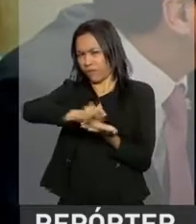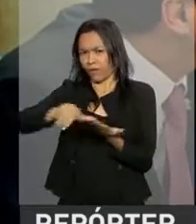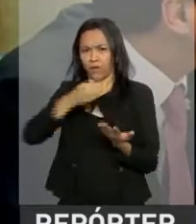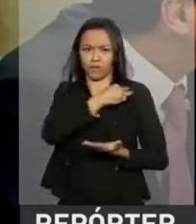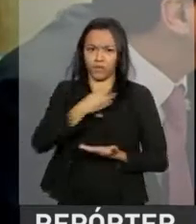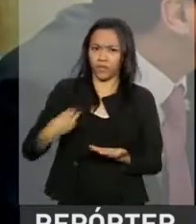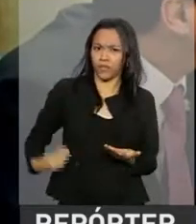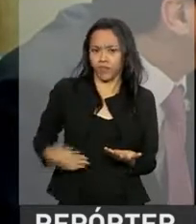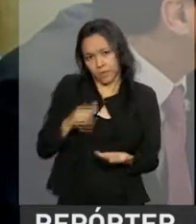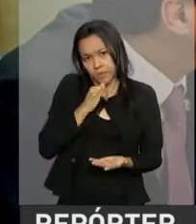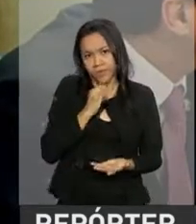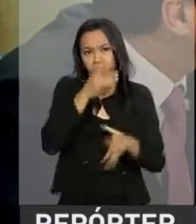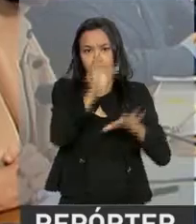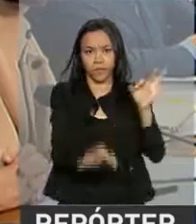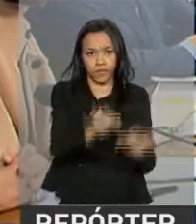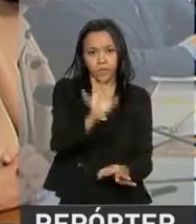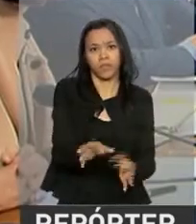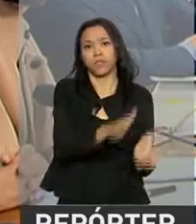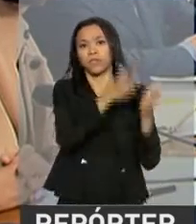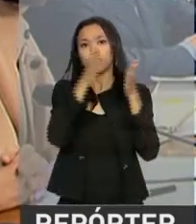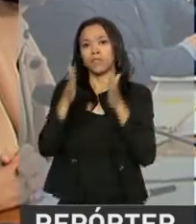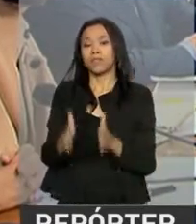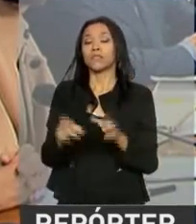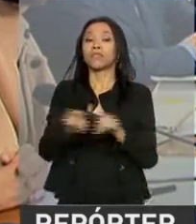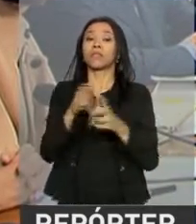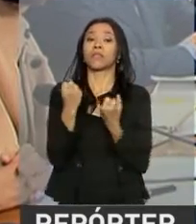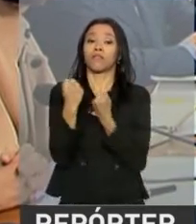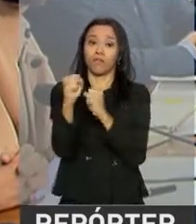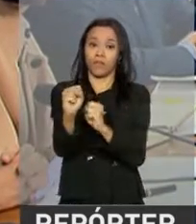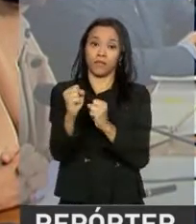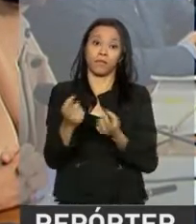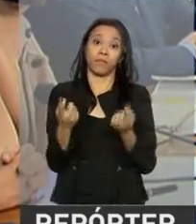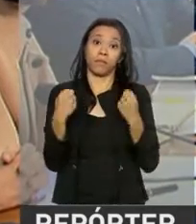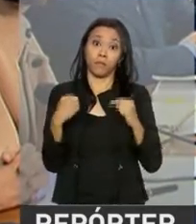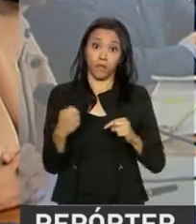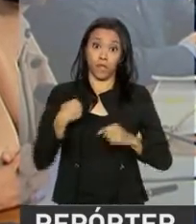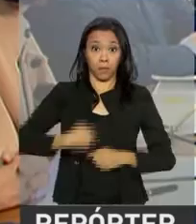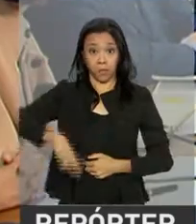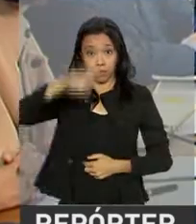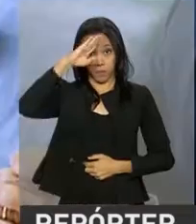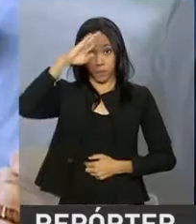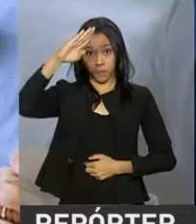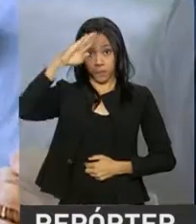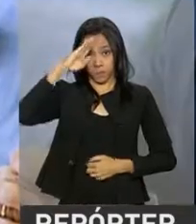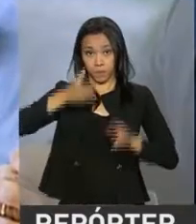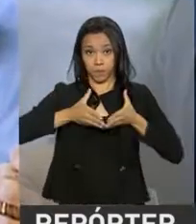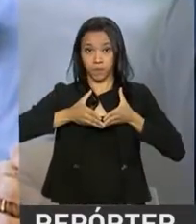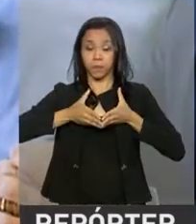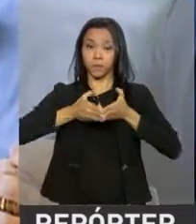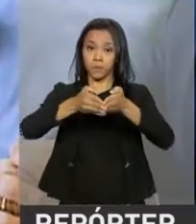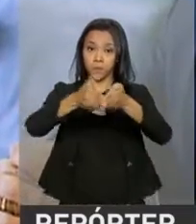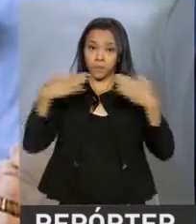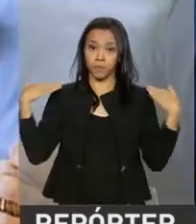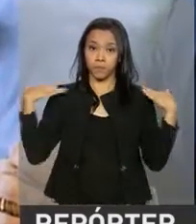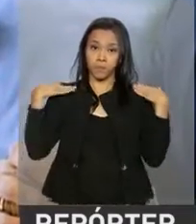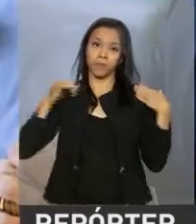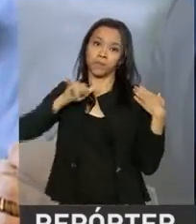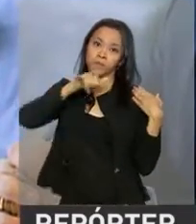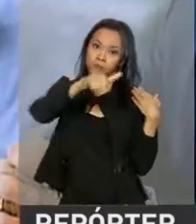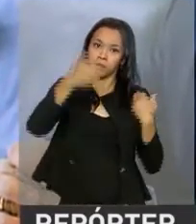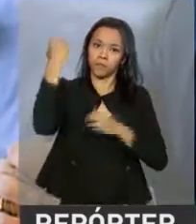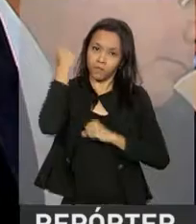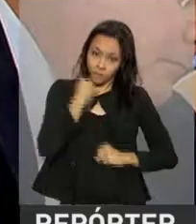ministros, como o ministro da Justiça e da Defesa. Os comandantes das Forças Armadas também estão